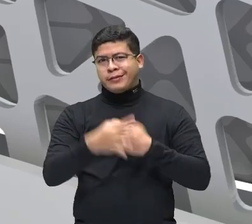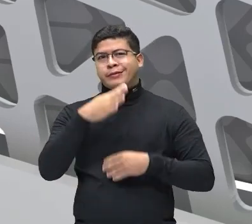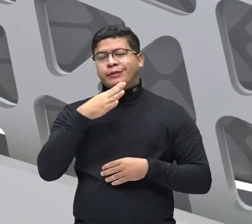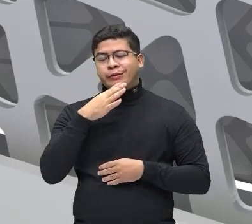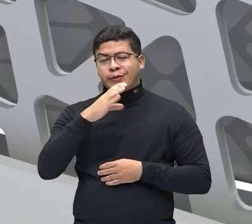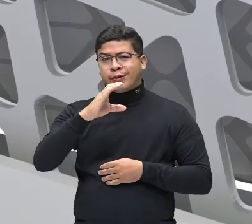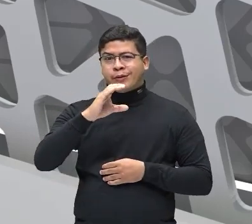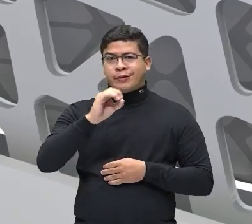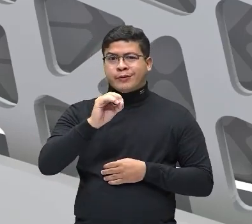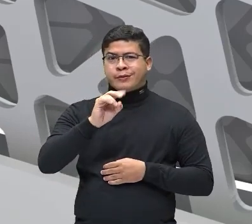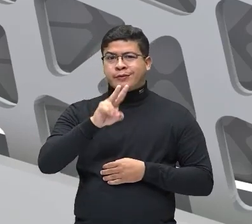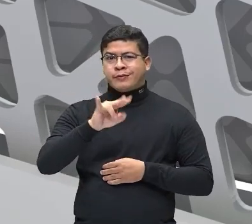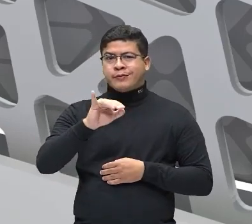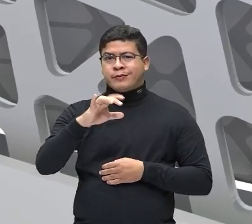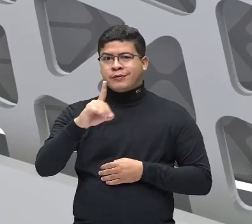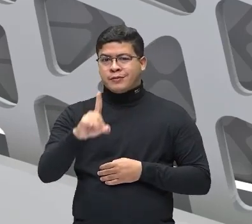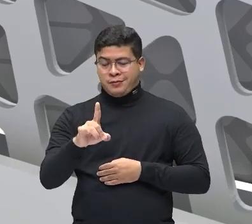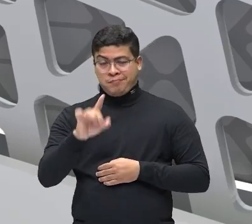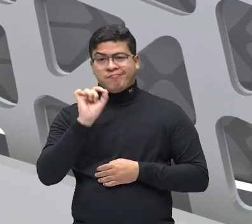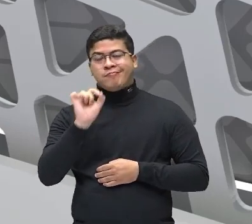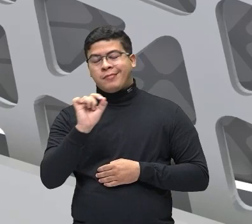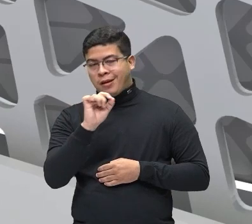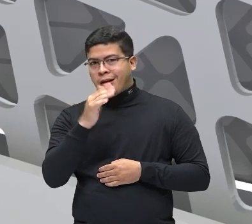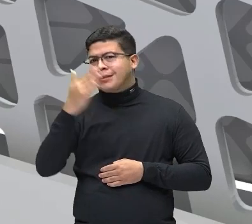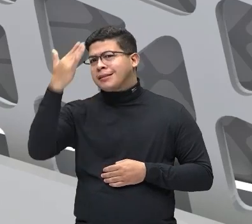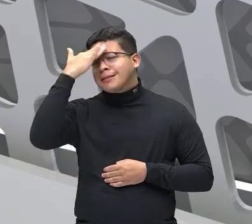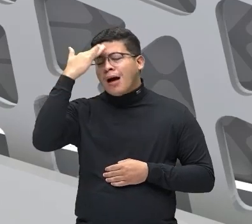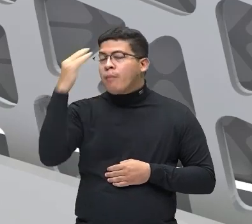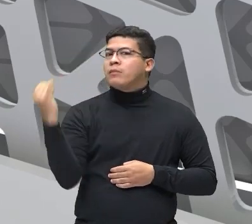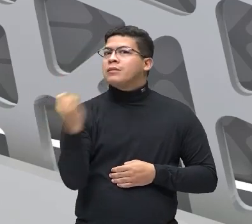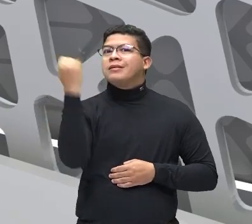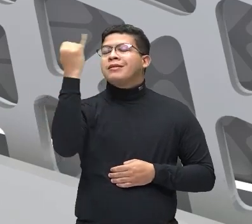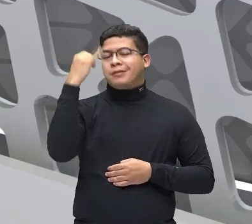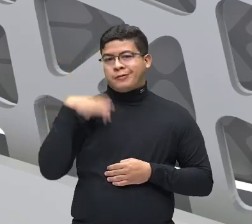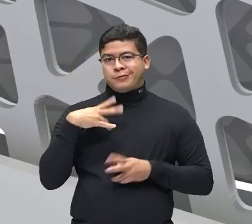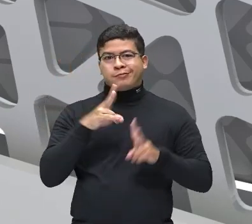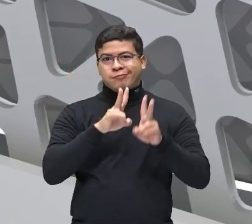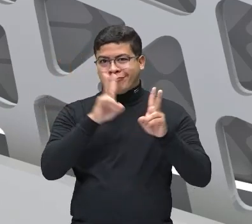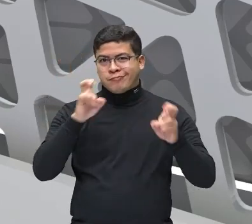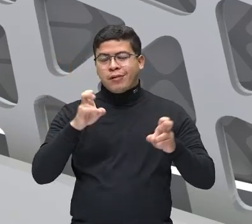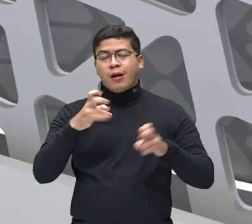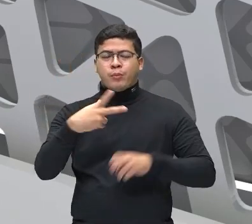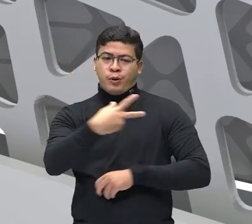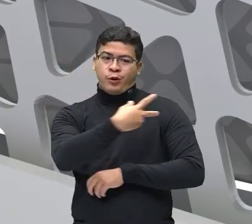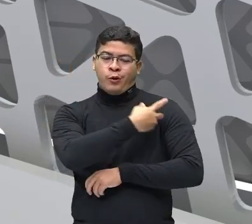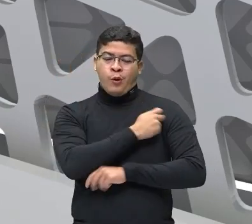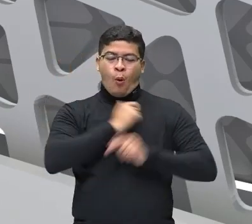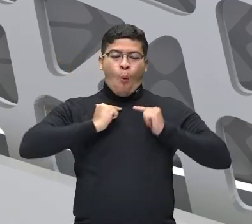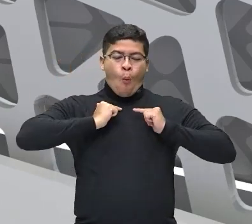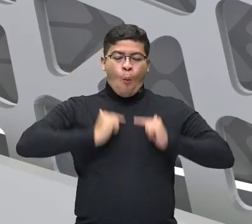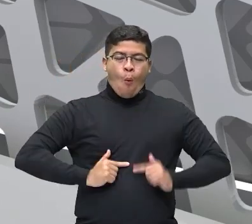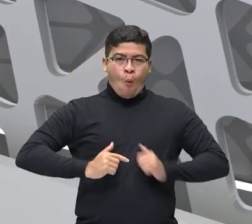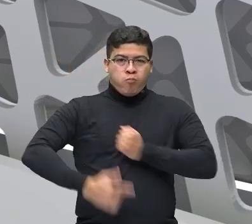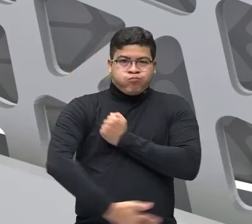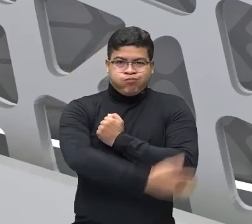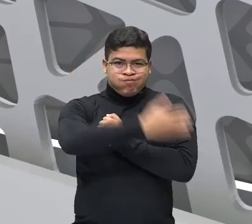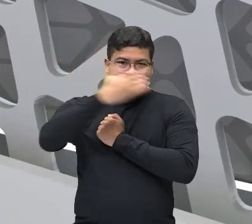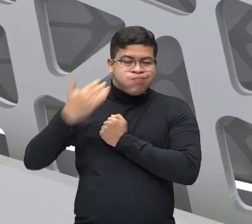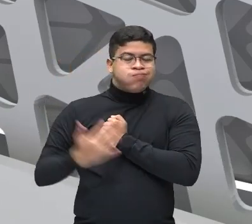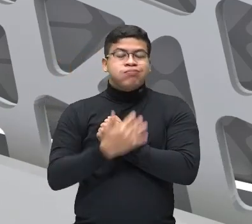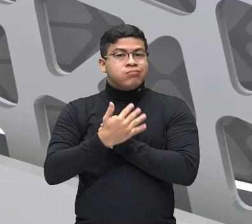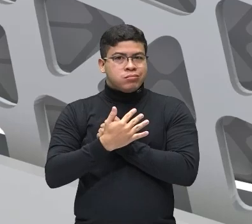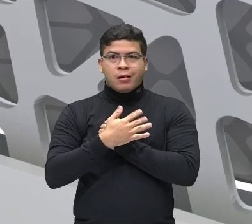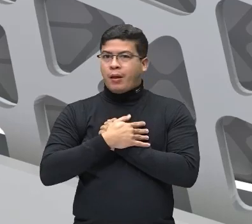Covid. A gente observou a importância da vacina para a gente conseguir ficar imune, para a gente conseguir não